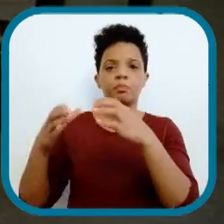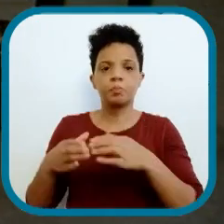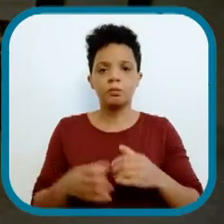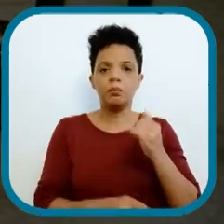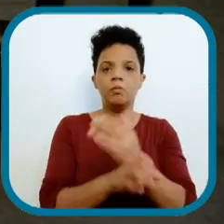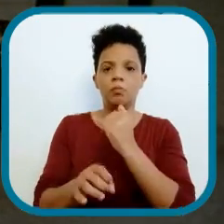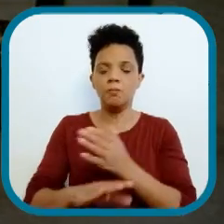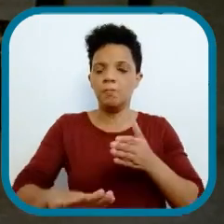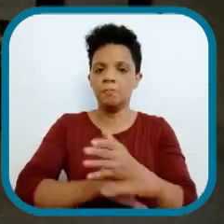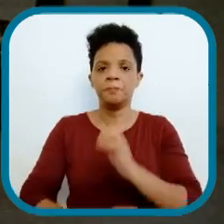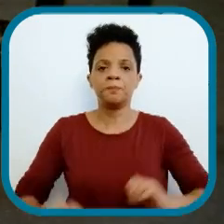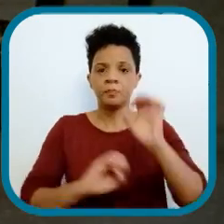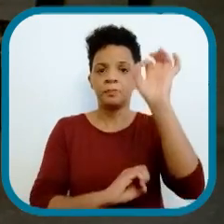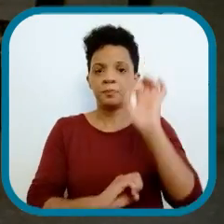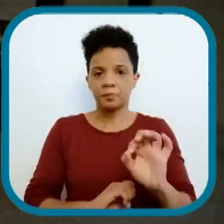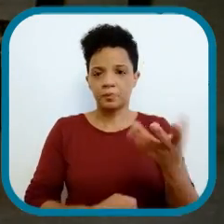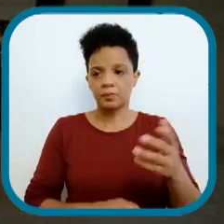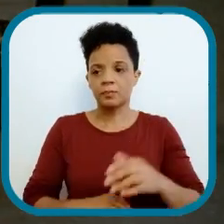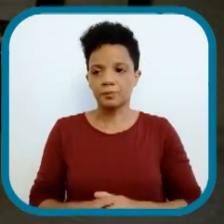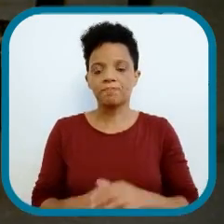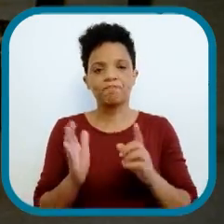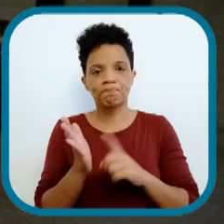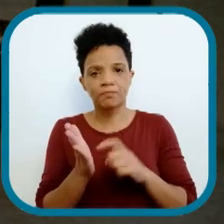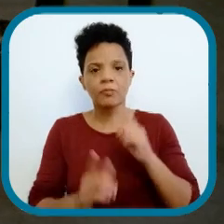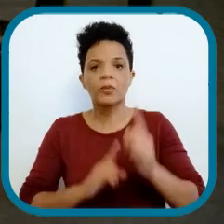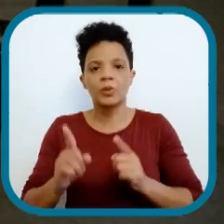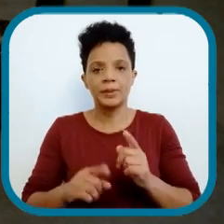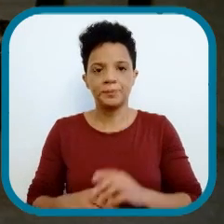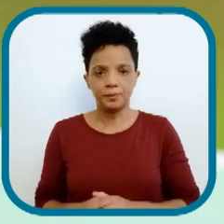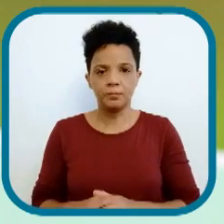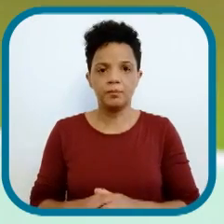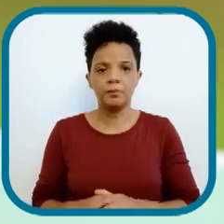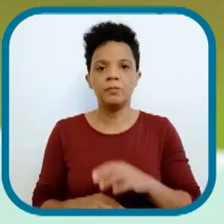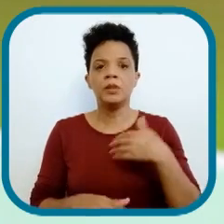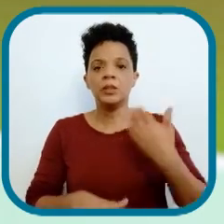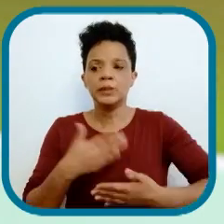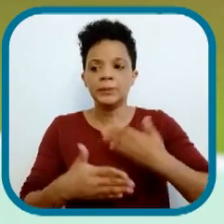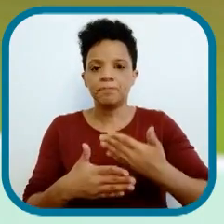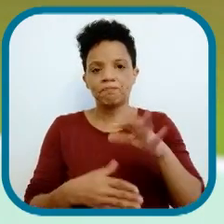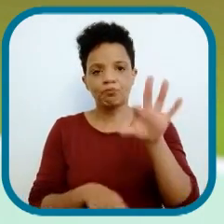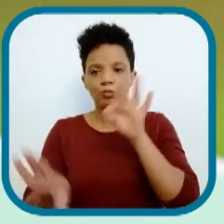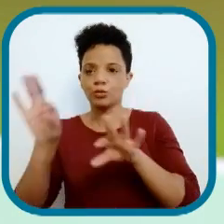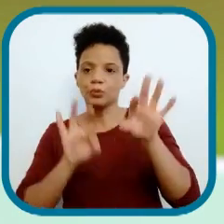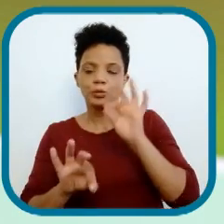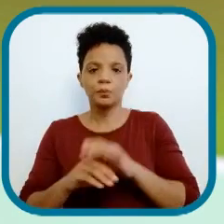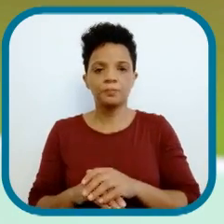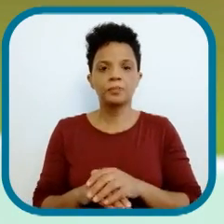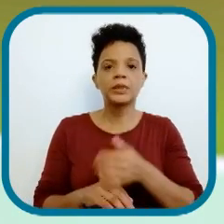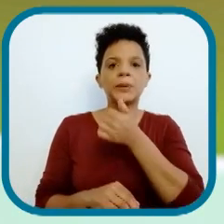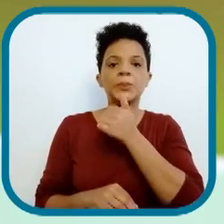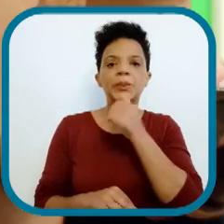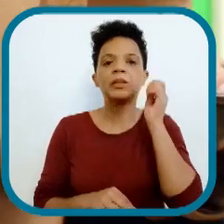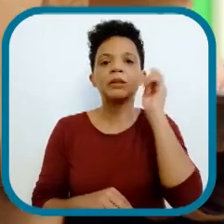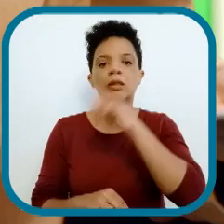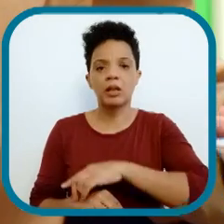tantos outros grupos que não têm acesso às cotas e, portanto, é necessário existir aqui um processo de escolhas. Quem é que